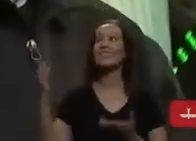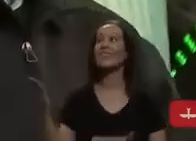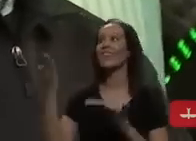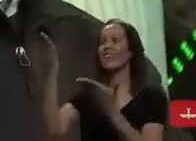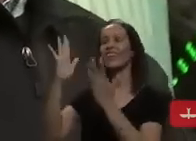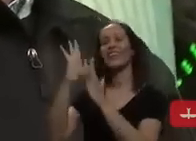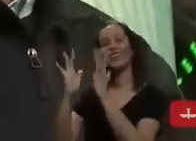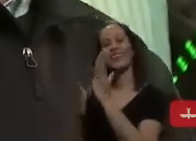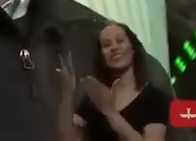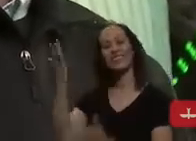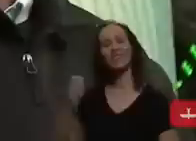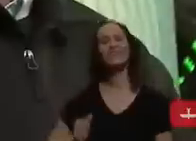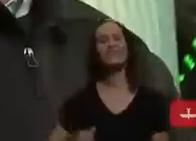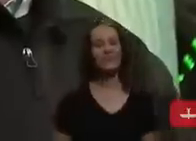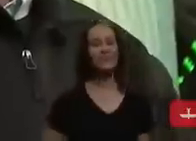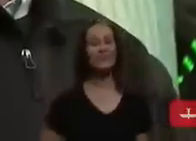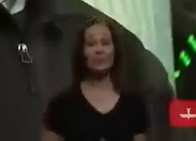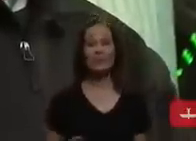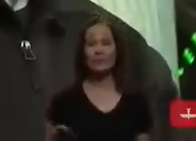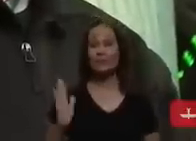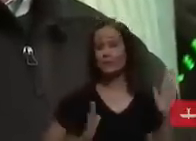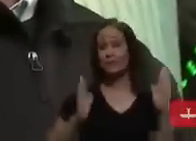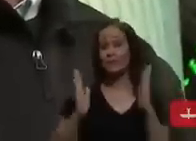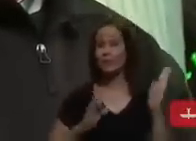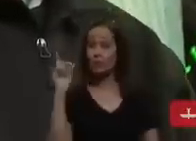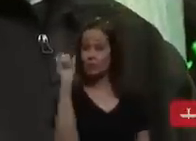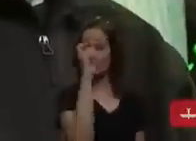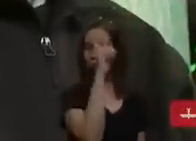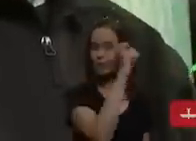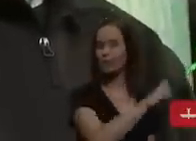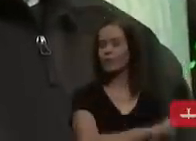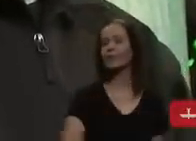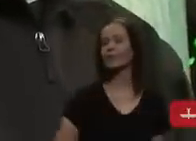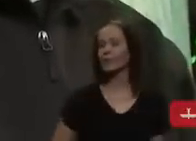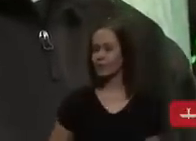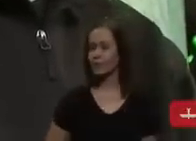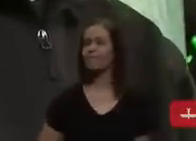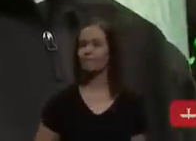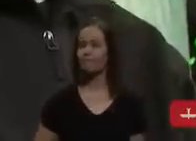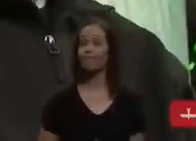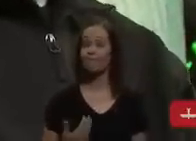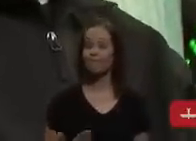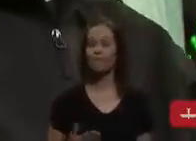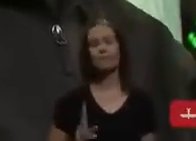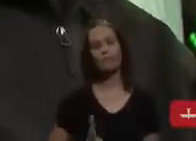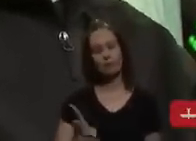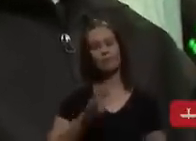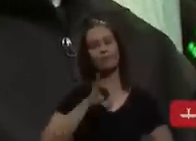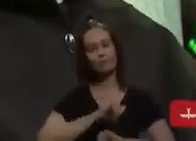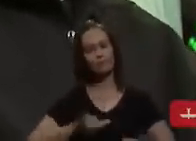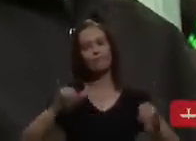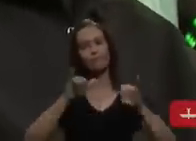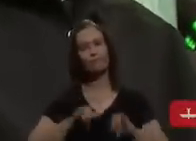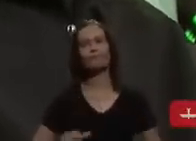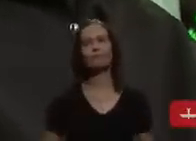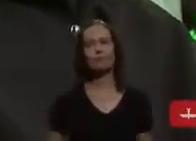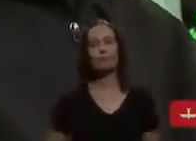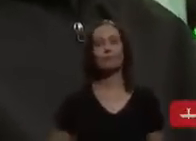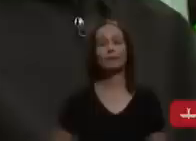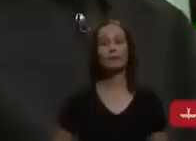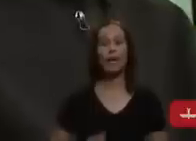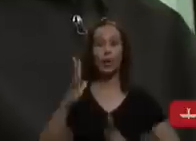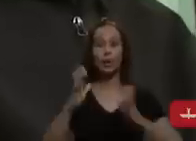nele. É um momento muito difícil, irmãos, não tem sido fácil. Como ele mesmo fala, é uma briga